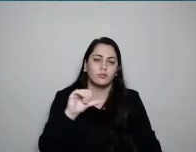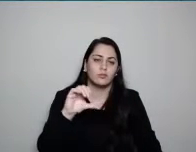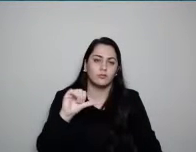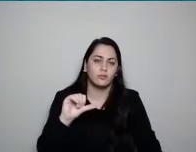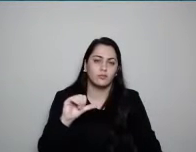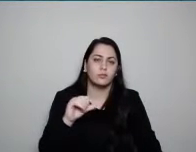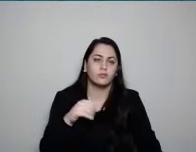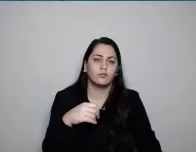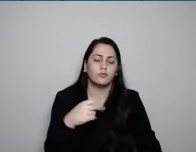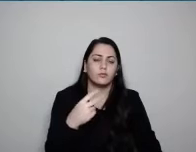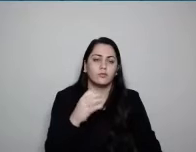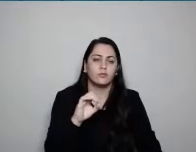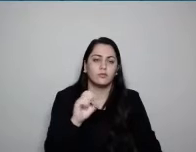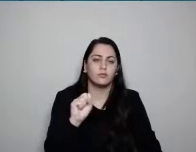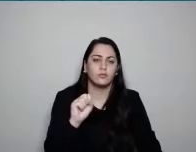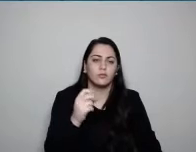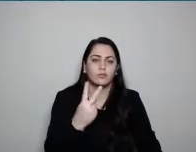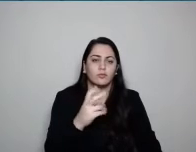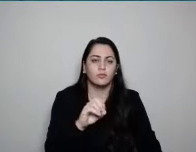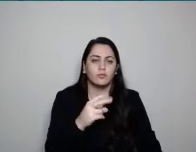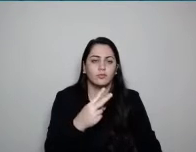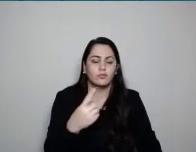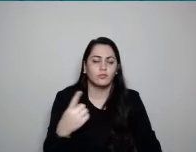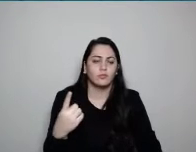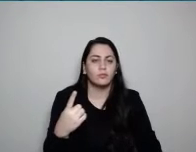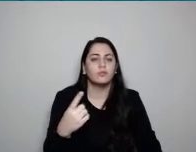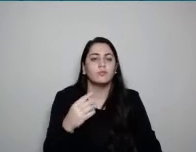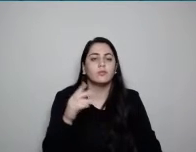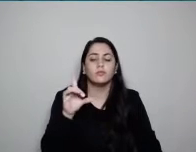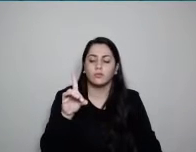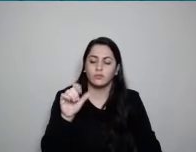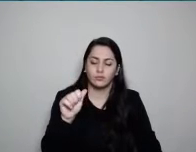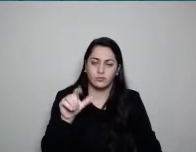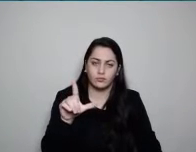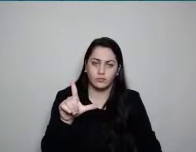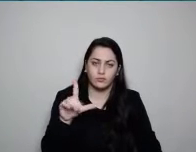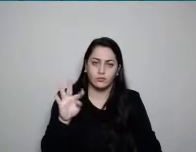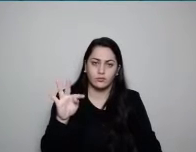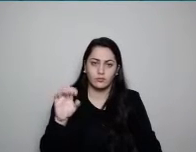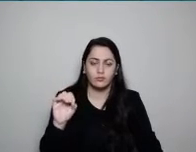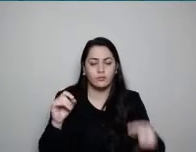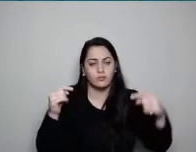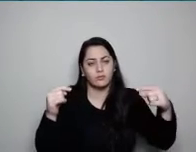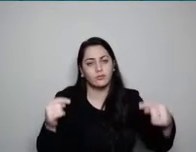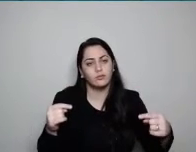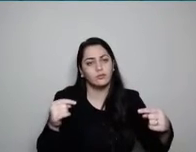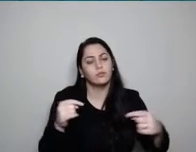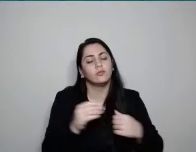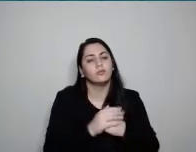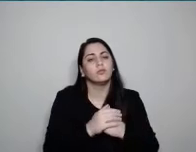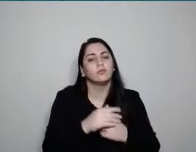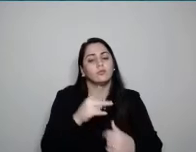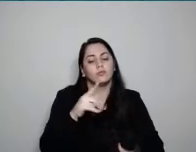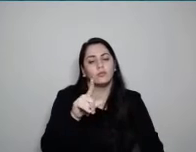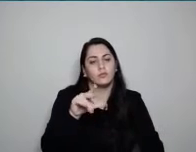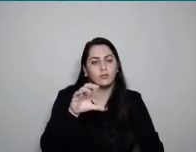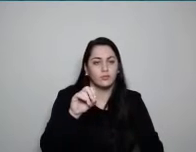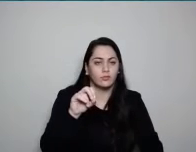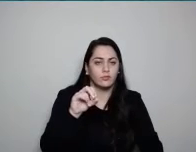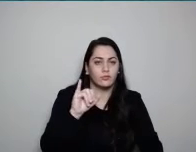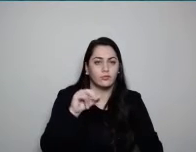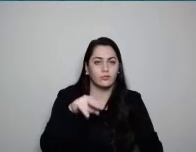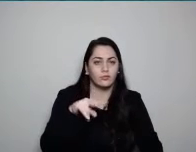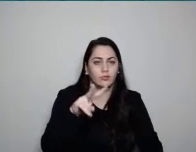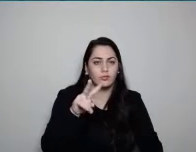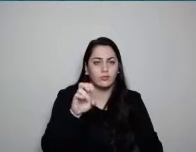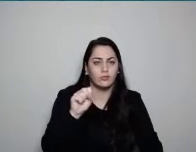08-07-599-25-2021. Apelando Aldo Júnior do Nascimento, e apelado para a Univest e Administradora de Serviço Limitada.